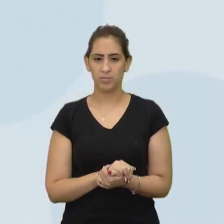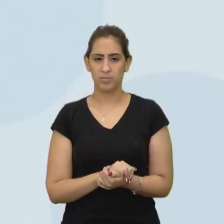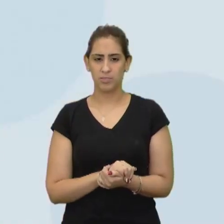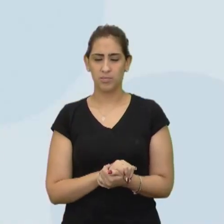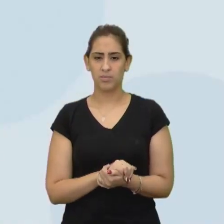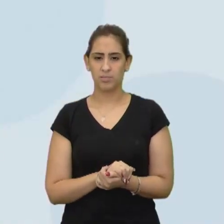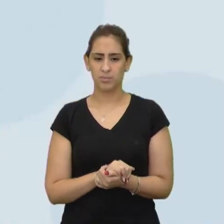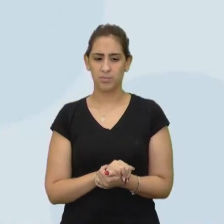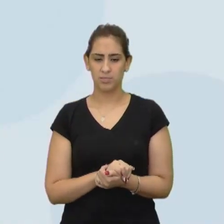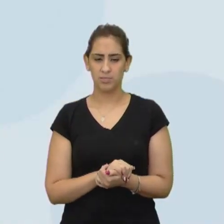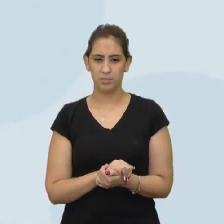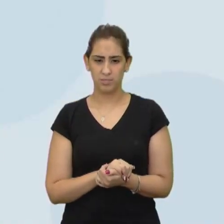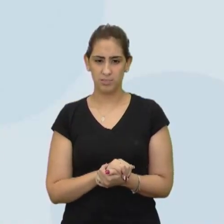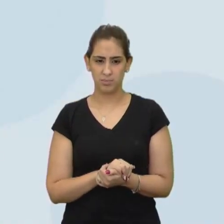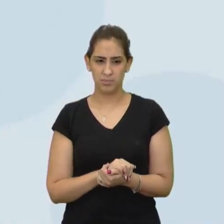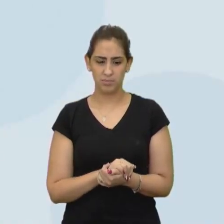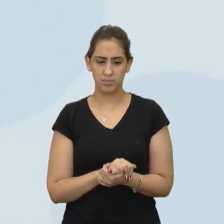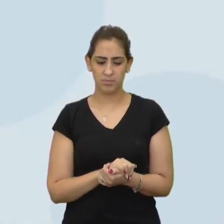Vejam aí na tela.